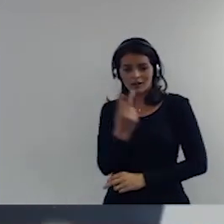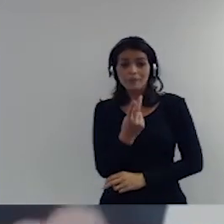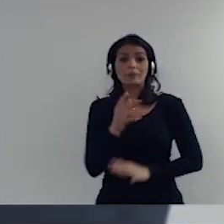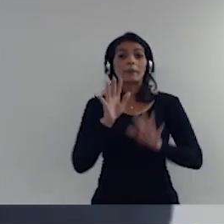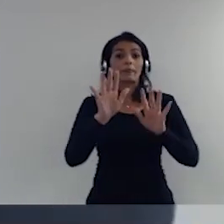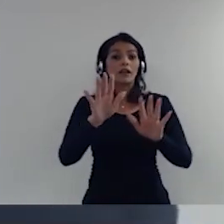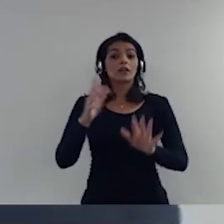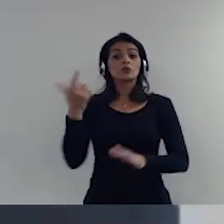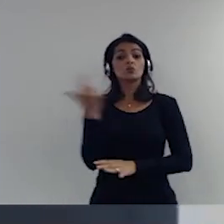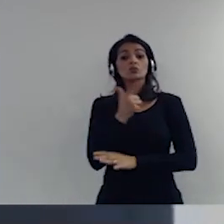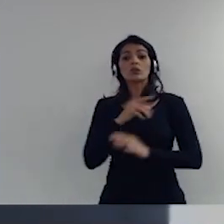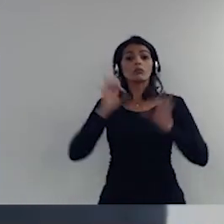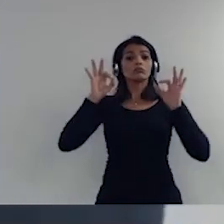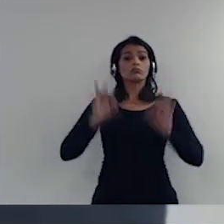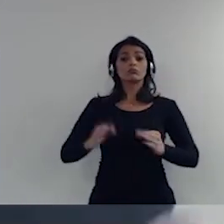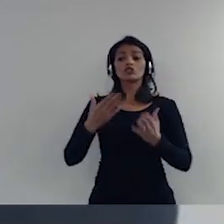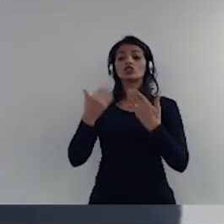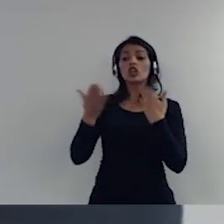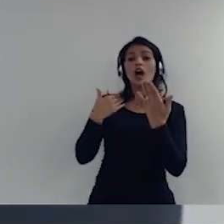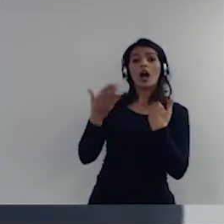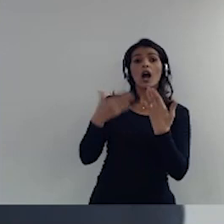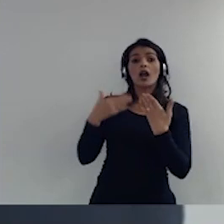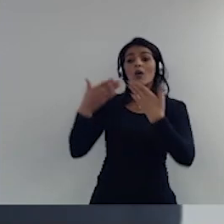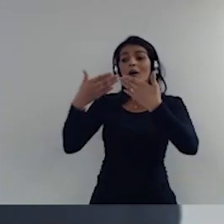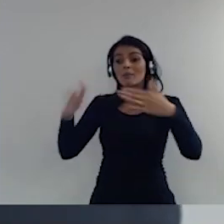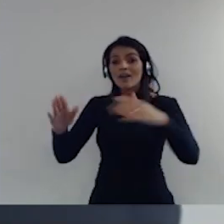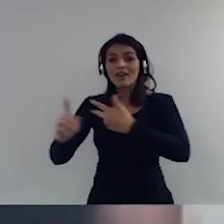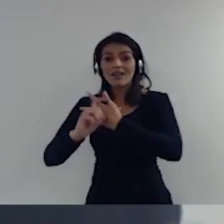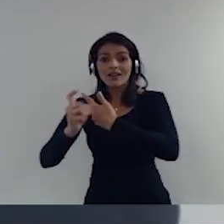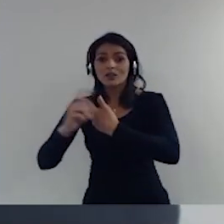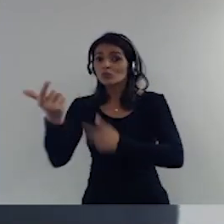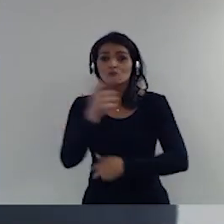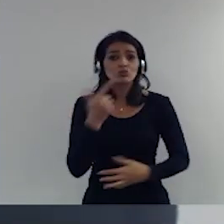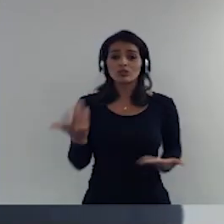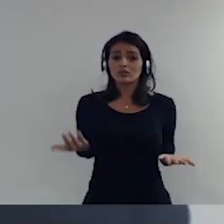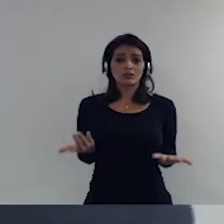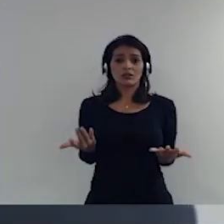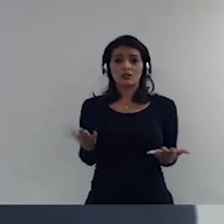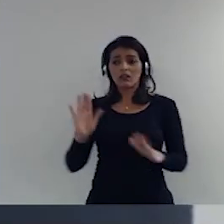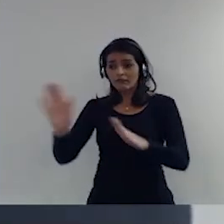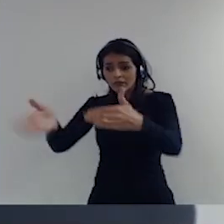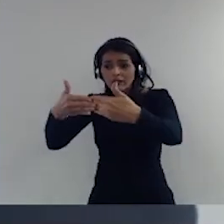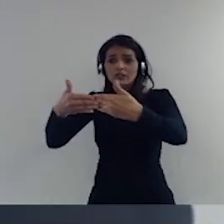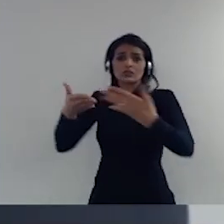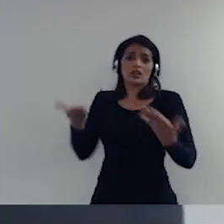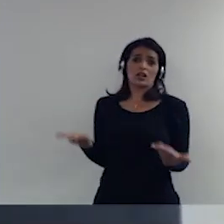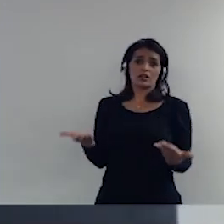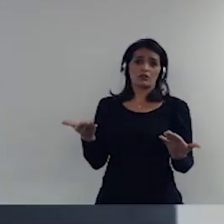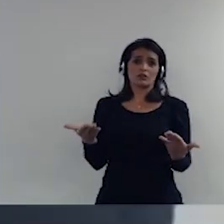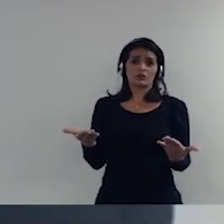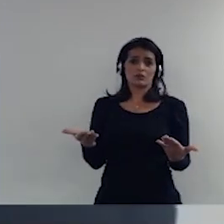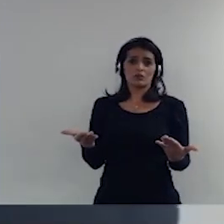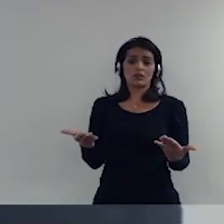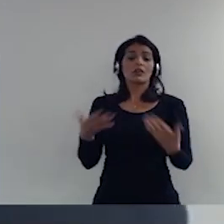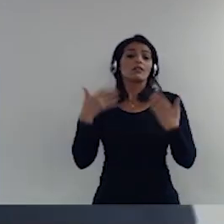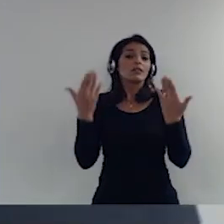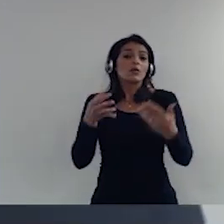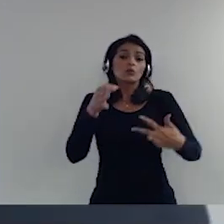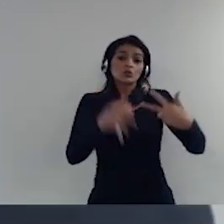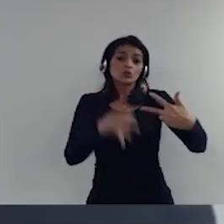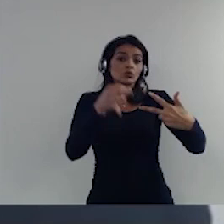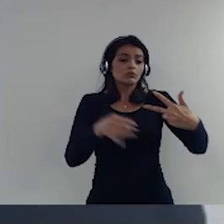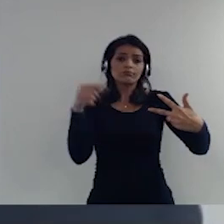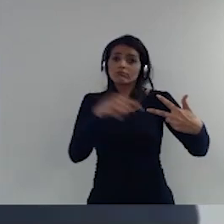a gente não tinha um efetivo diálogo, não tinha uma abertura, a União não estava aberta para dialogar com todos esses atores. Então, o judiciário